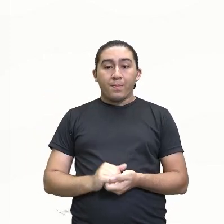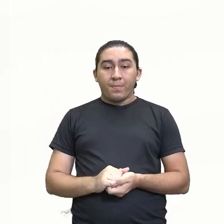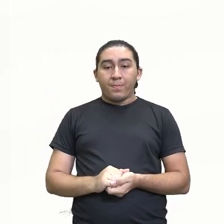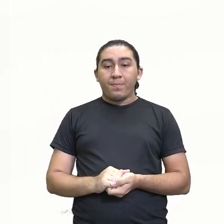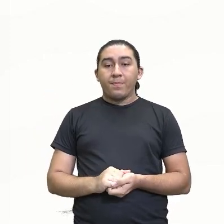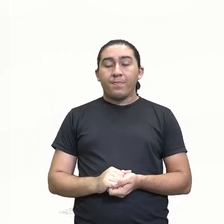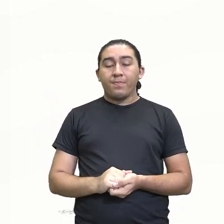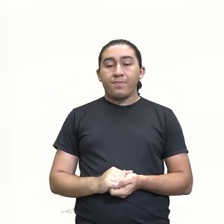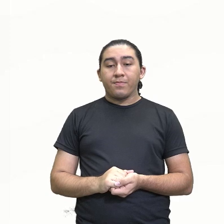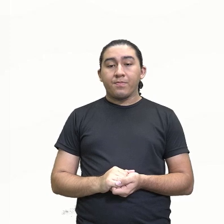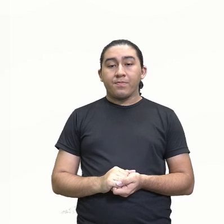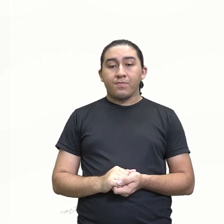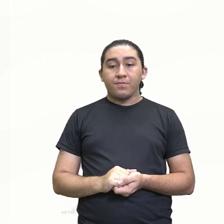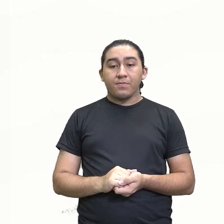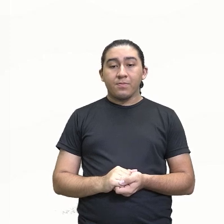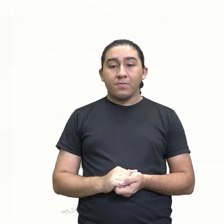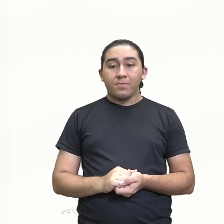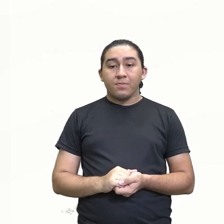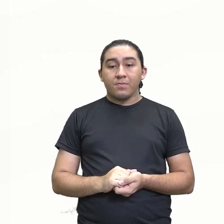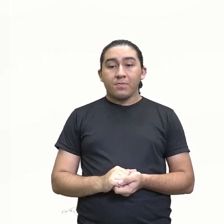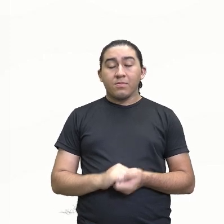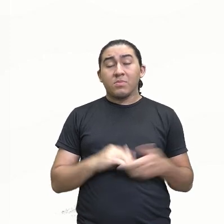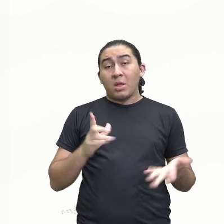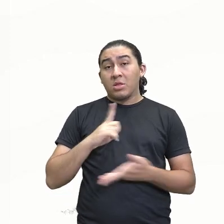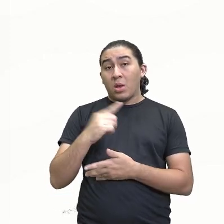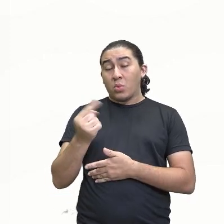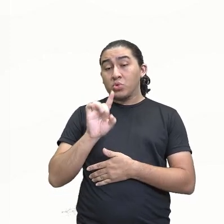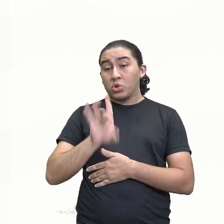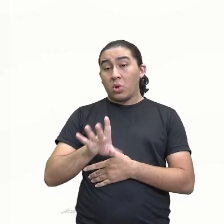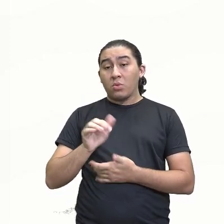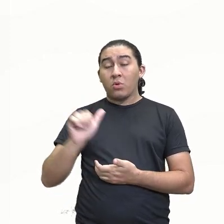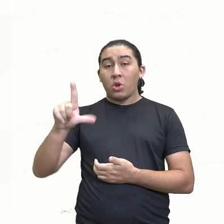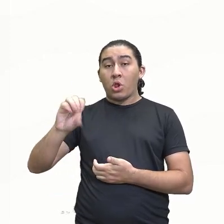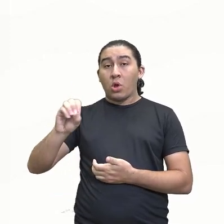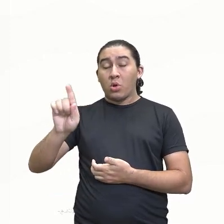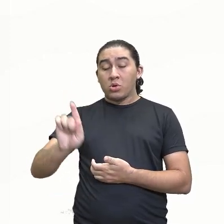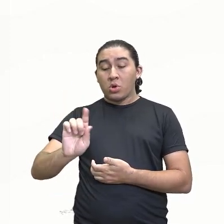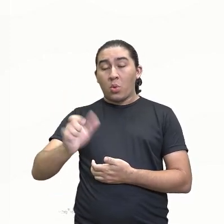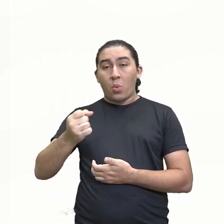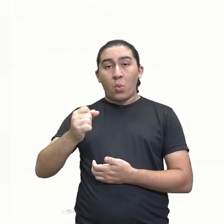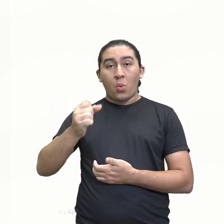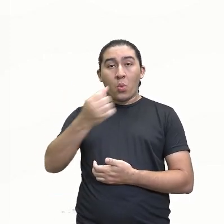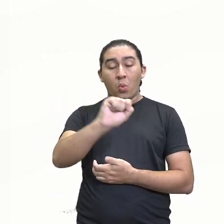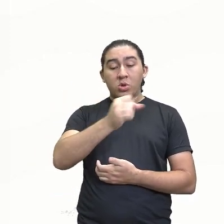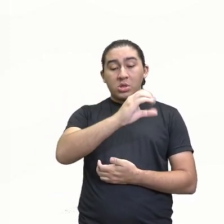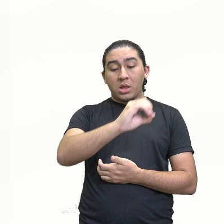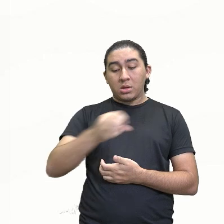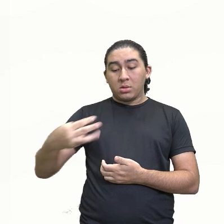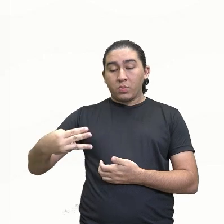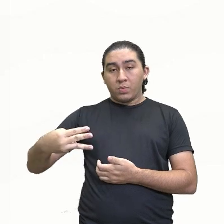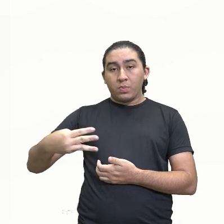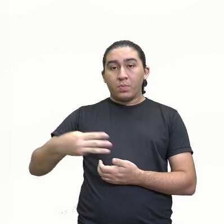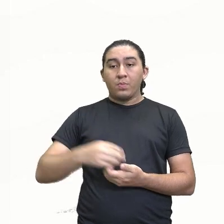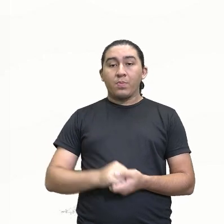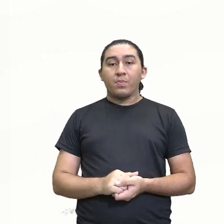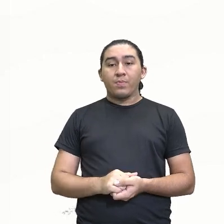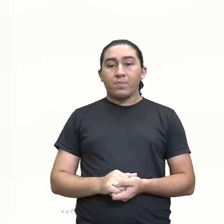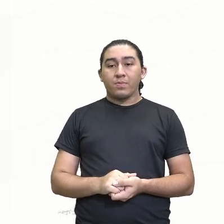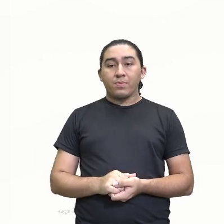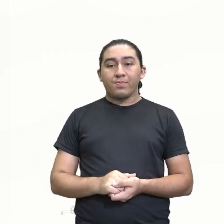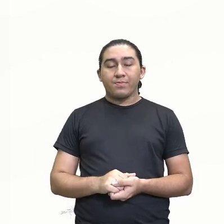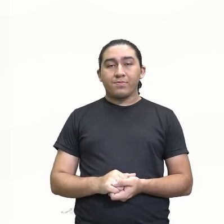logaritmando você multiplica. Então, fica um logaritmo só, log de 80 na base 3. Ok? Olha